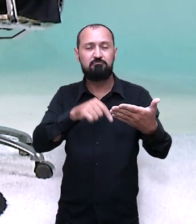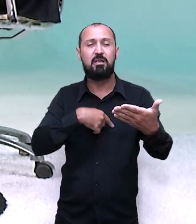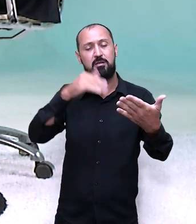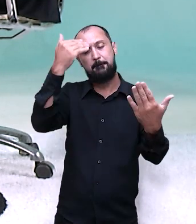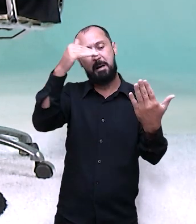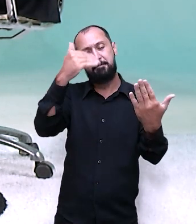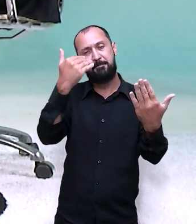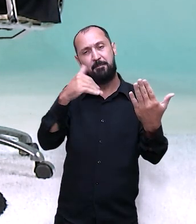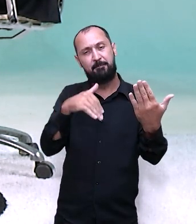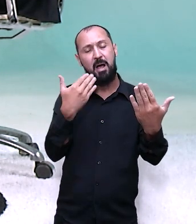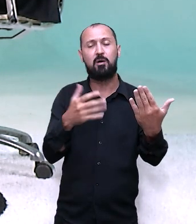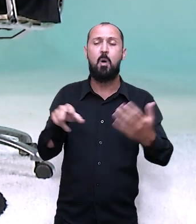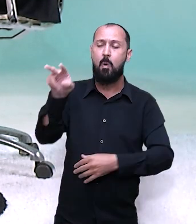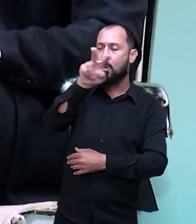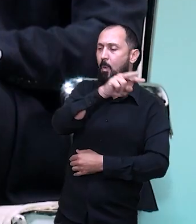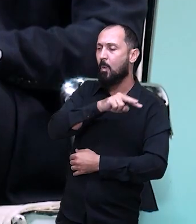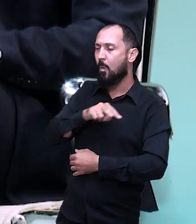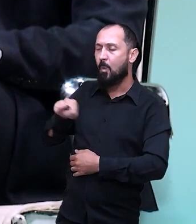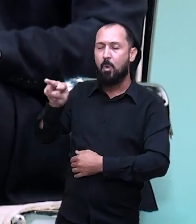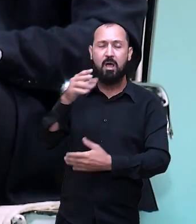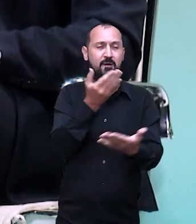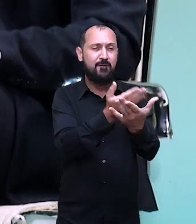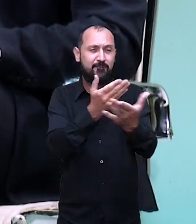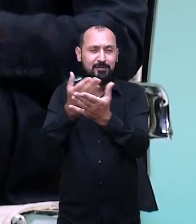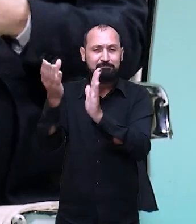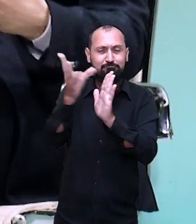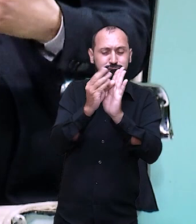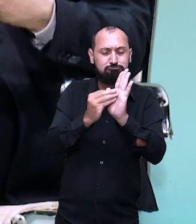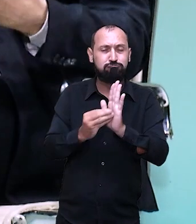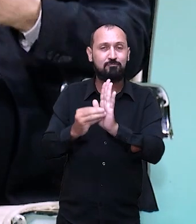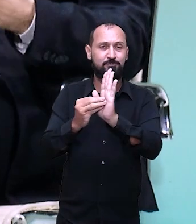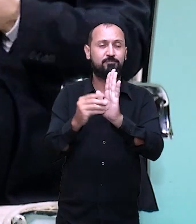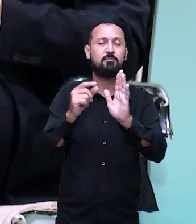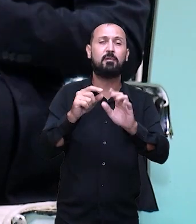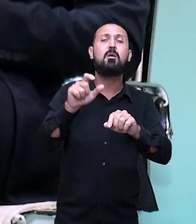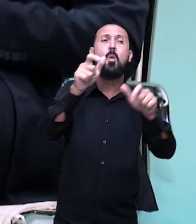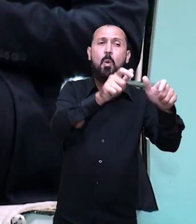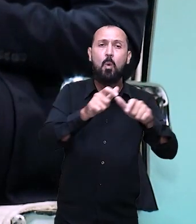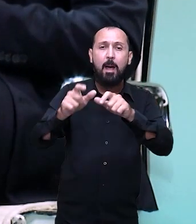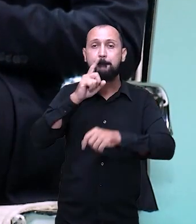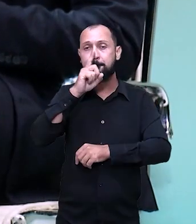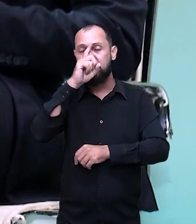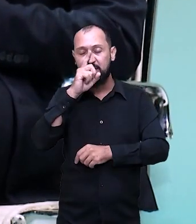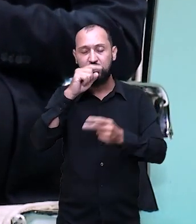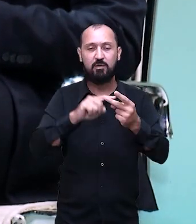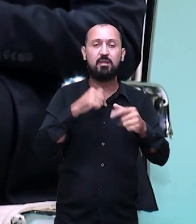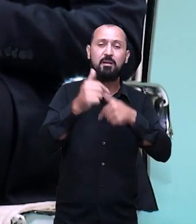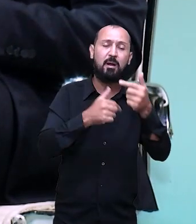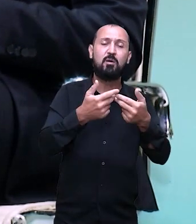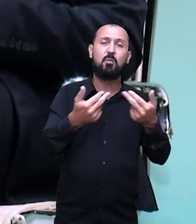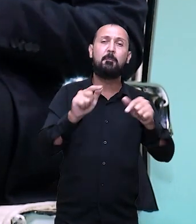evolução cultural, né? Porque o que acontece? Primeiro que a legislação vem evoluindo nesse sentido,